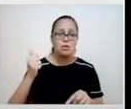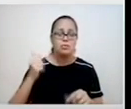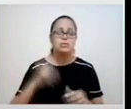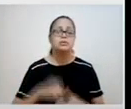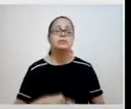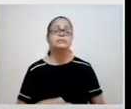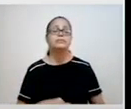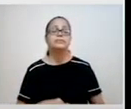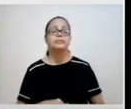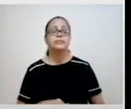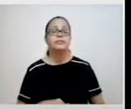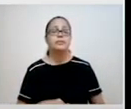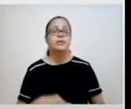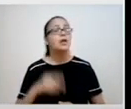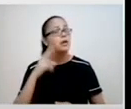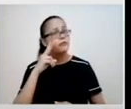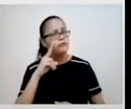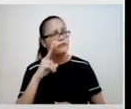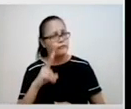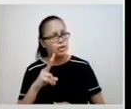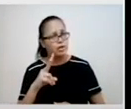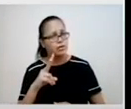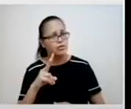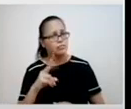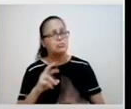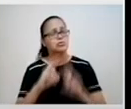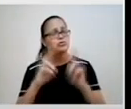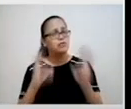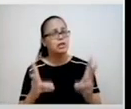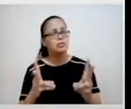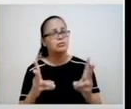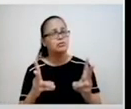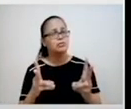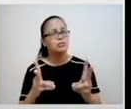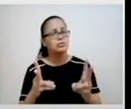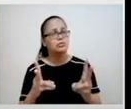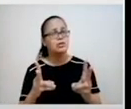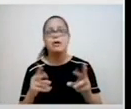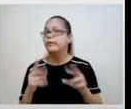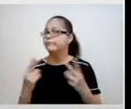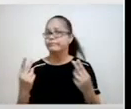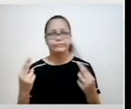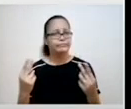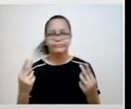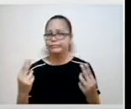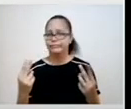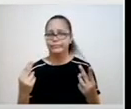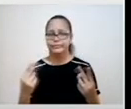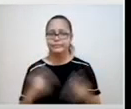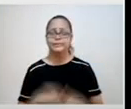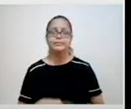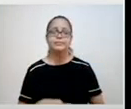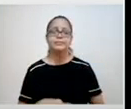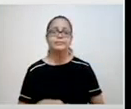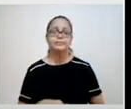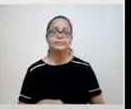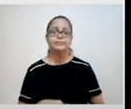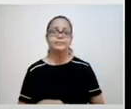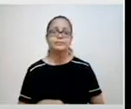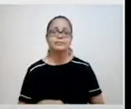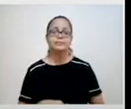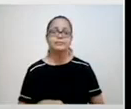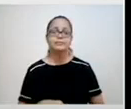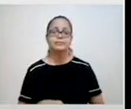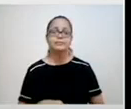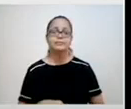complexas. Viram como são modalidades distintas, não são iguais? Então,